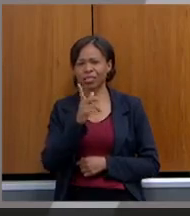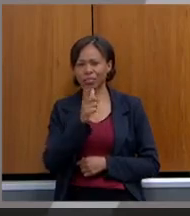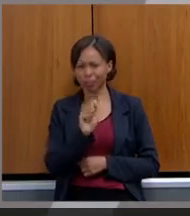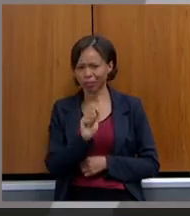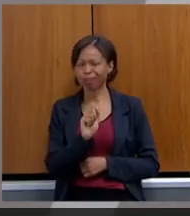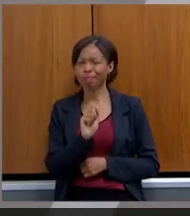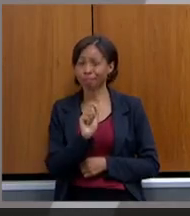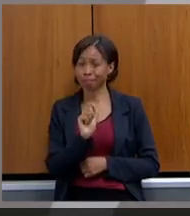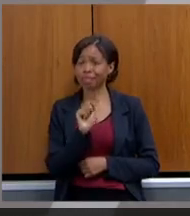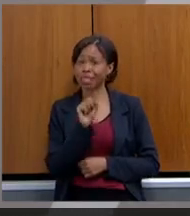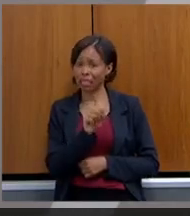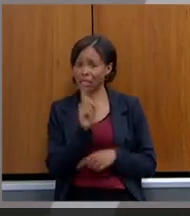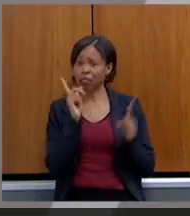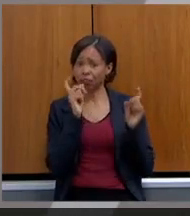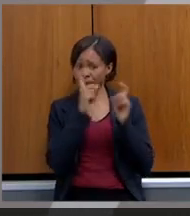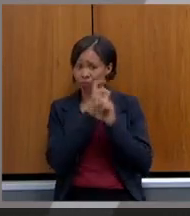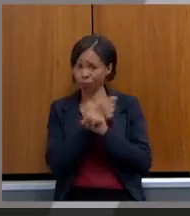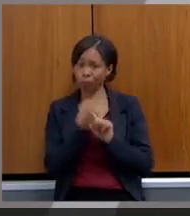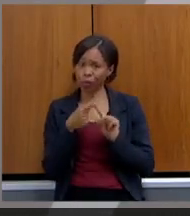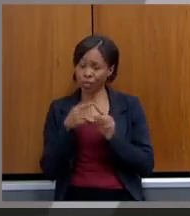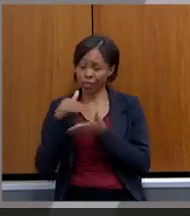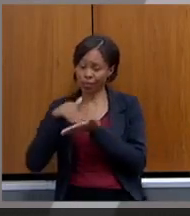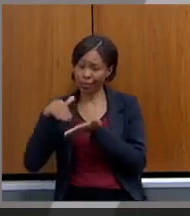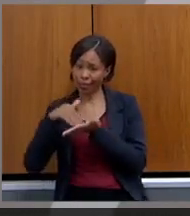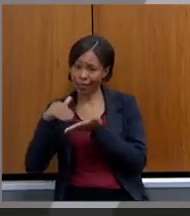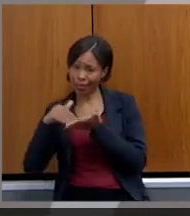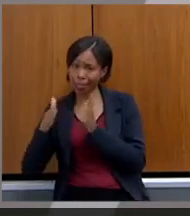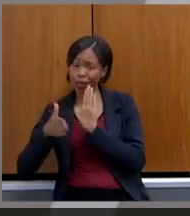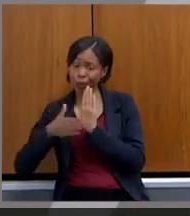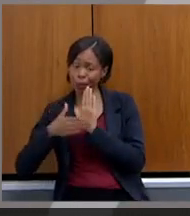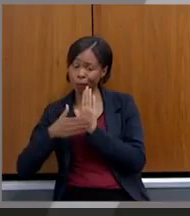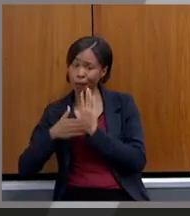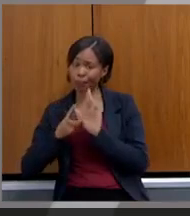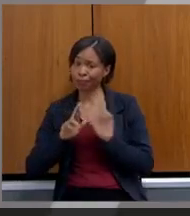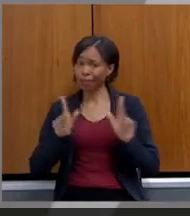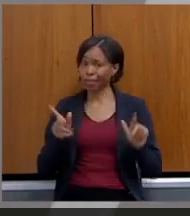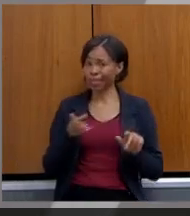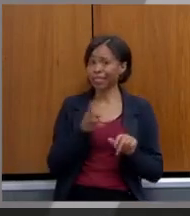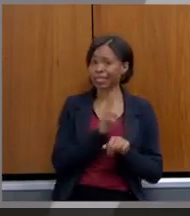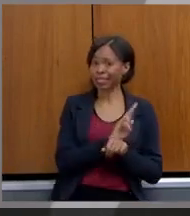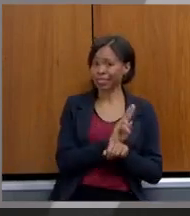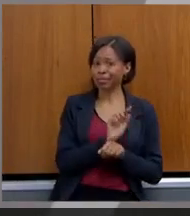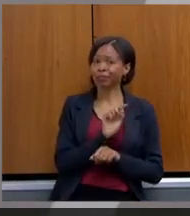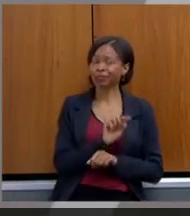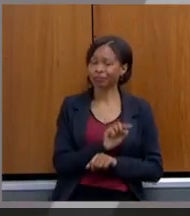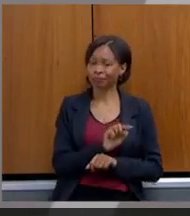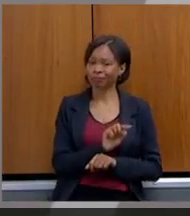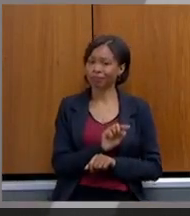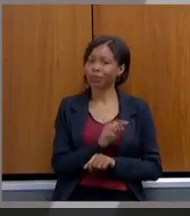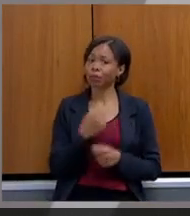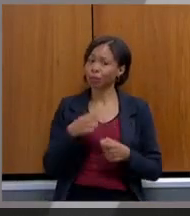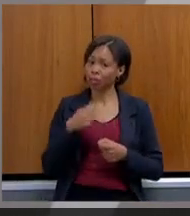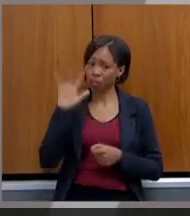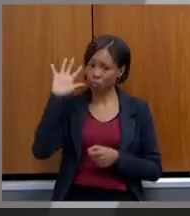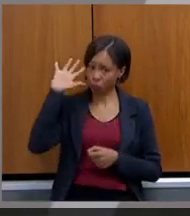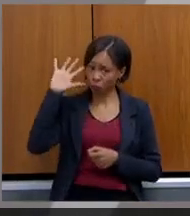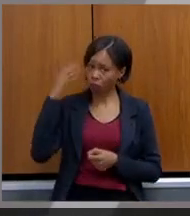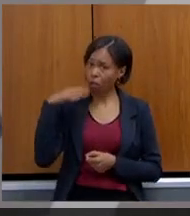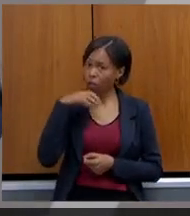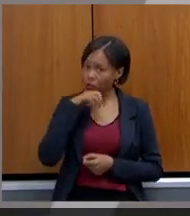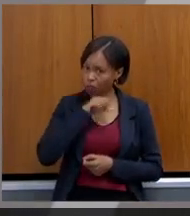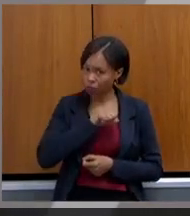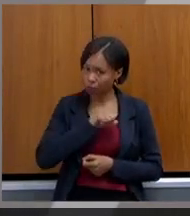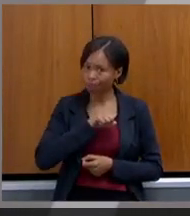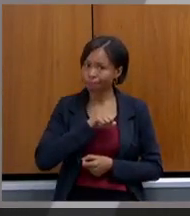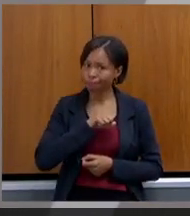a secretaria tem uma proposta super tendência pro outro precisa agir rápido porque isso no não se faz do serviço